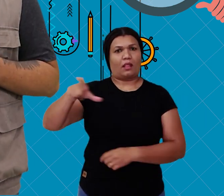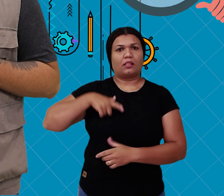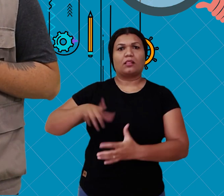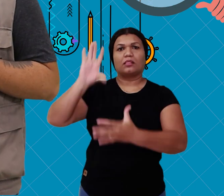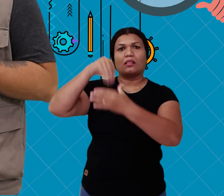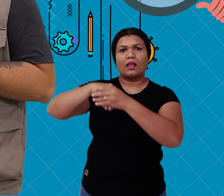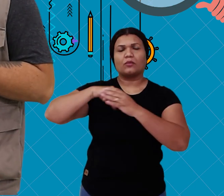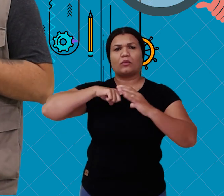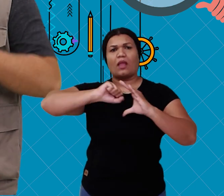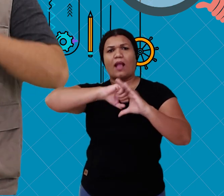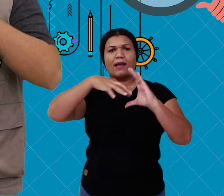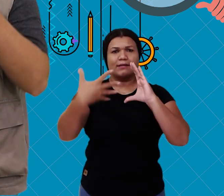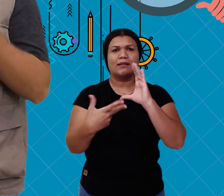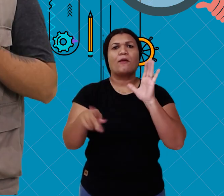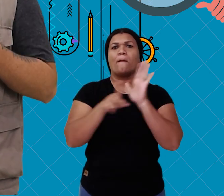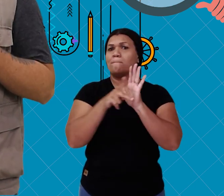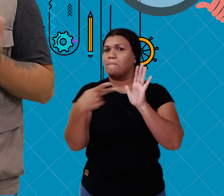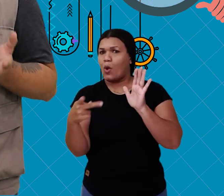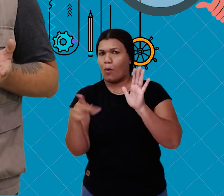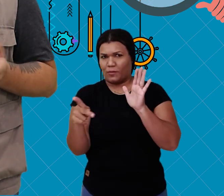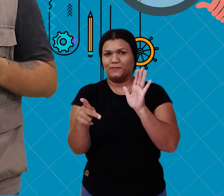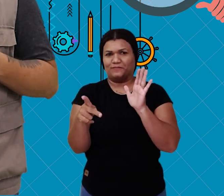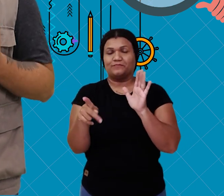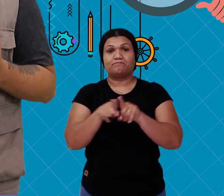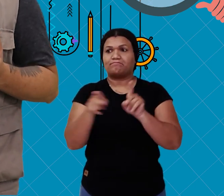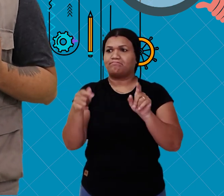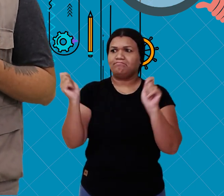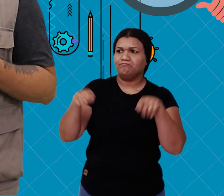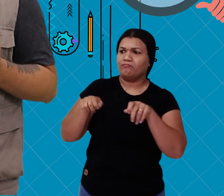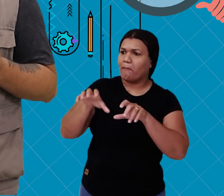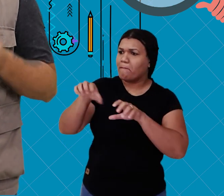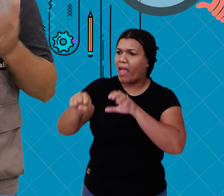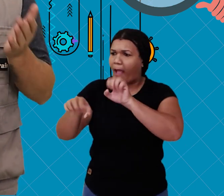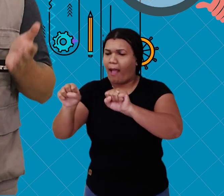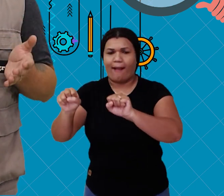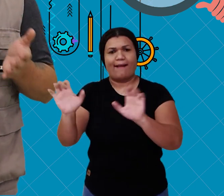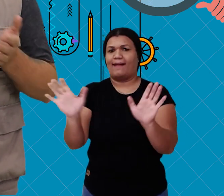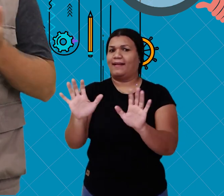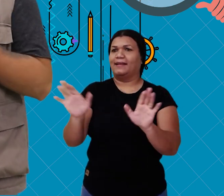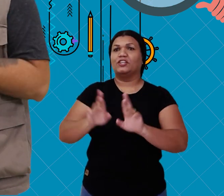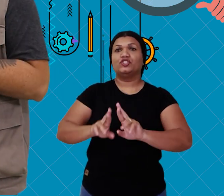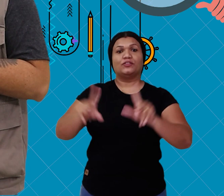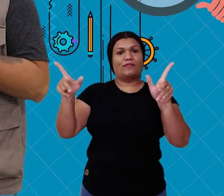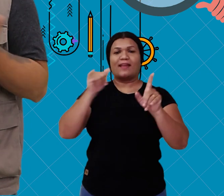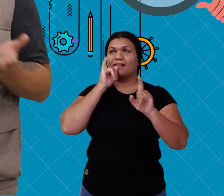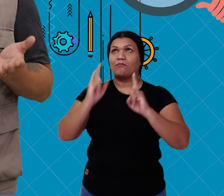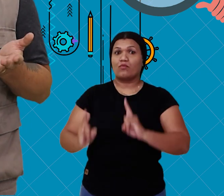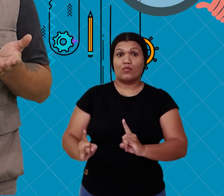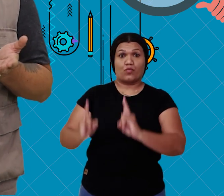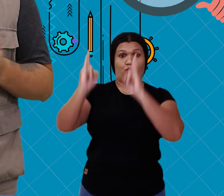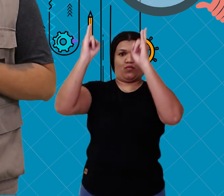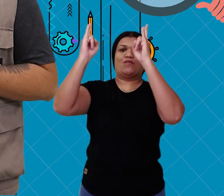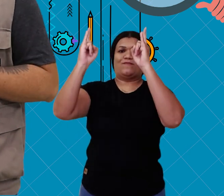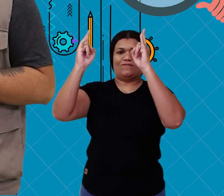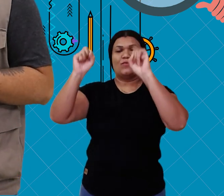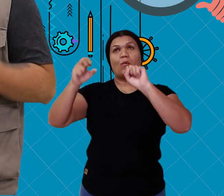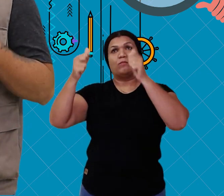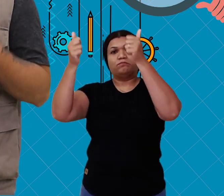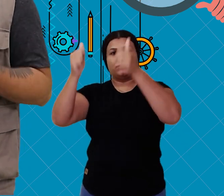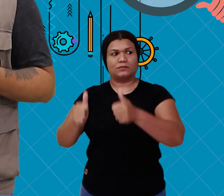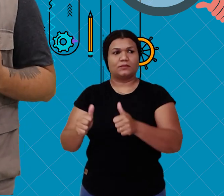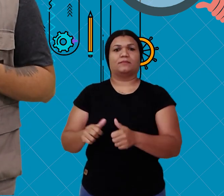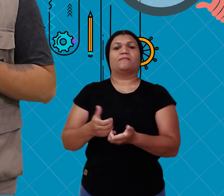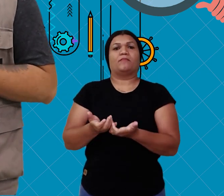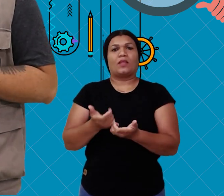compõem, mas não pode em si ser tocada, vista, diferente de um edifício ou de uma estátua. Um